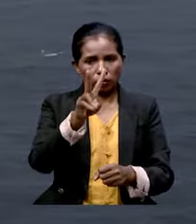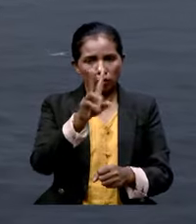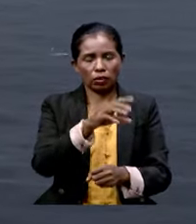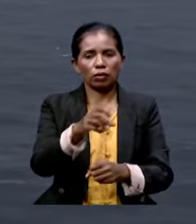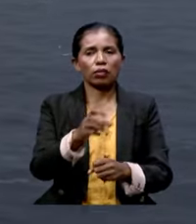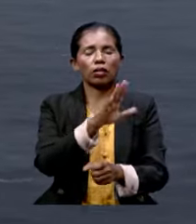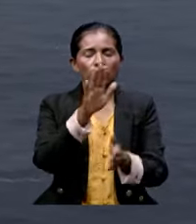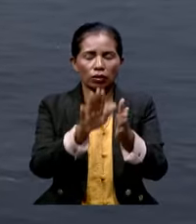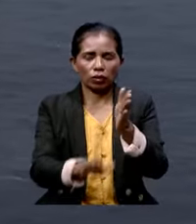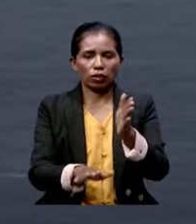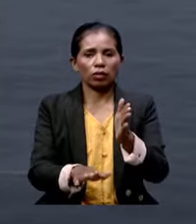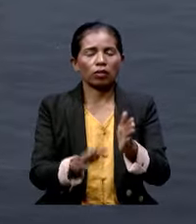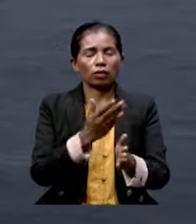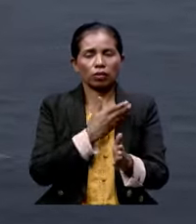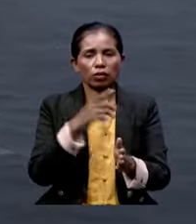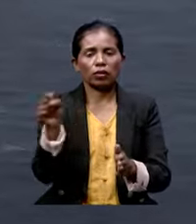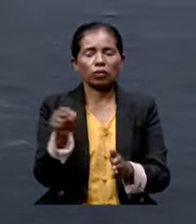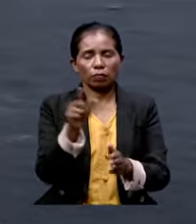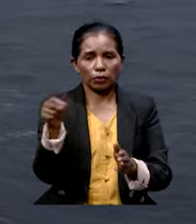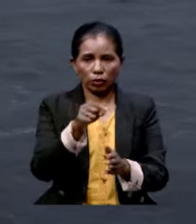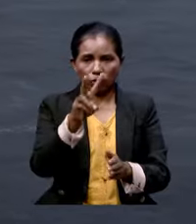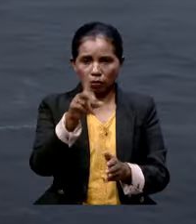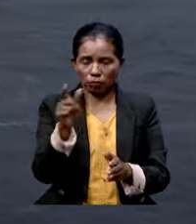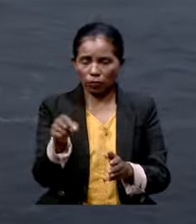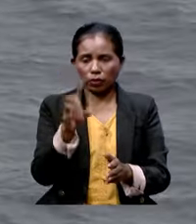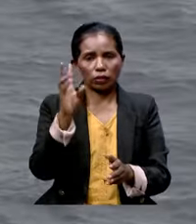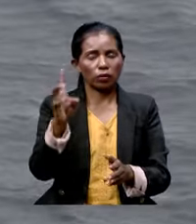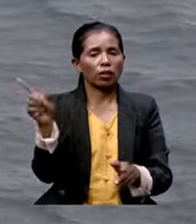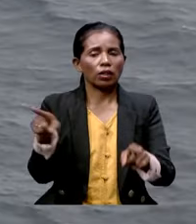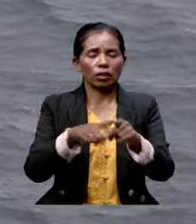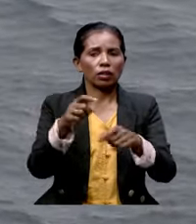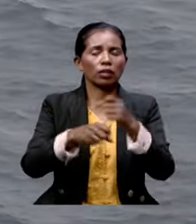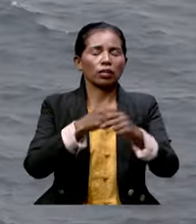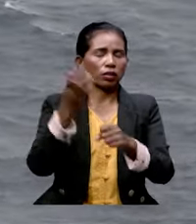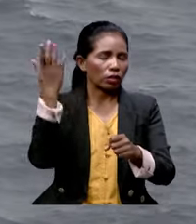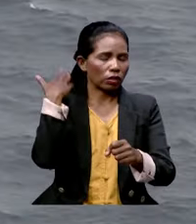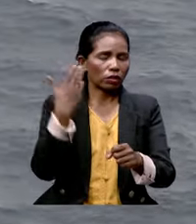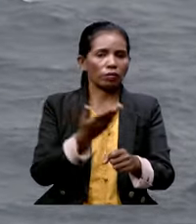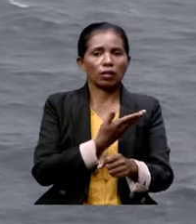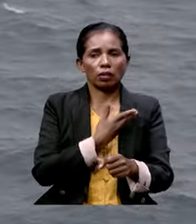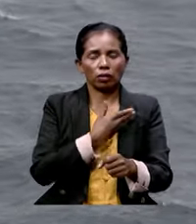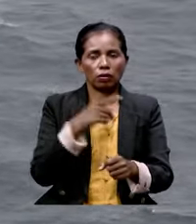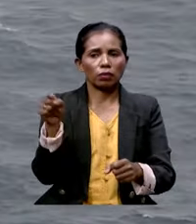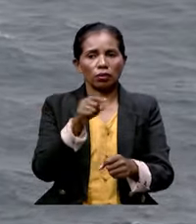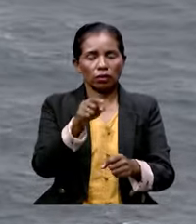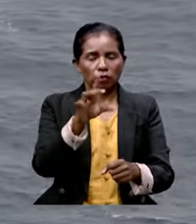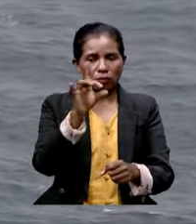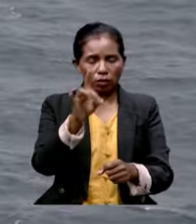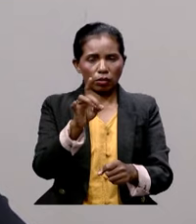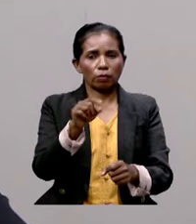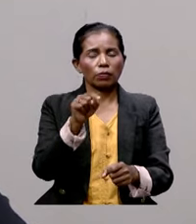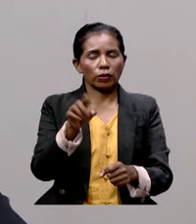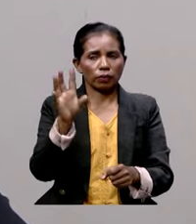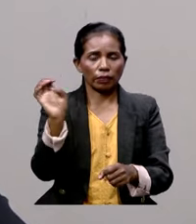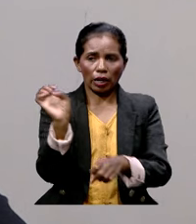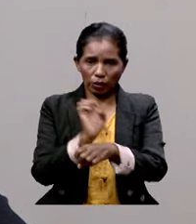Tinané Tungona, ba porcento rua ponto hito, compara o Tinang Kotuk, nebe inflação saia ba porcento valo ponto hito. Tinha crescimento